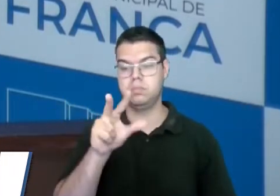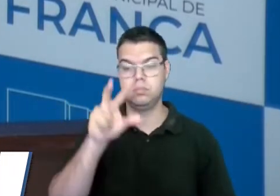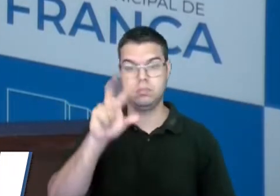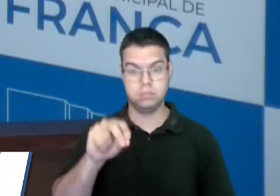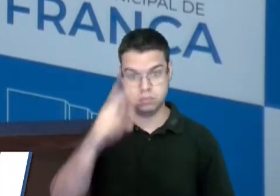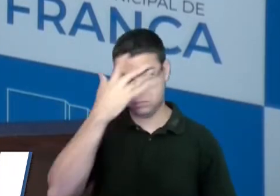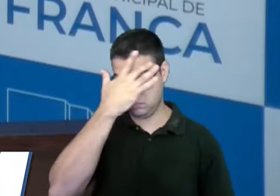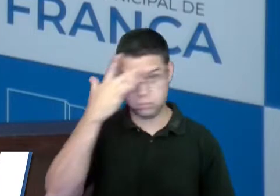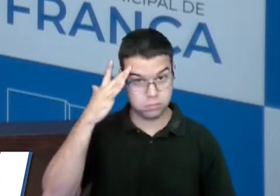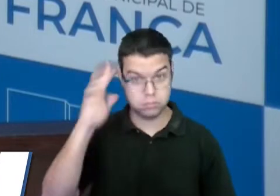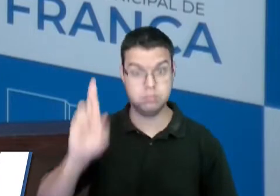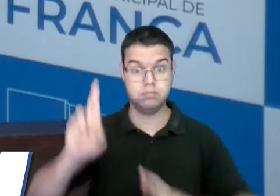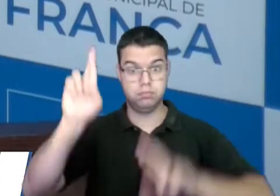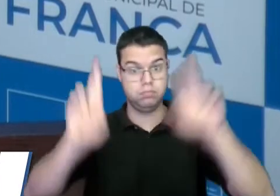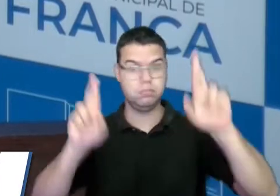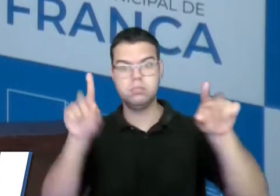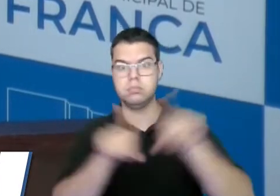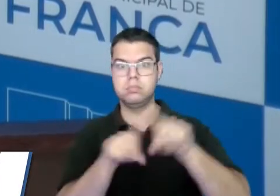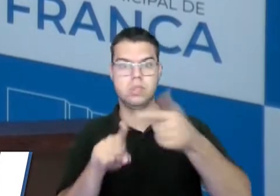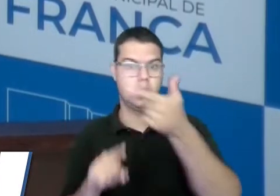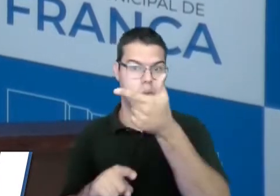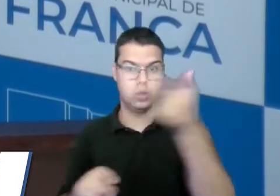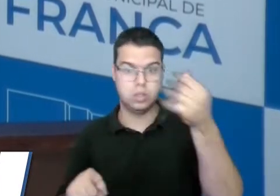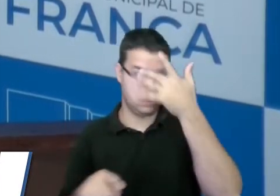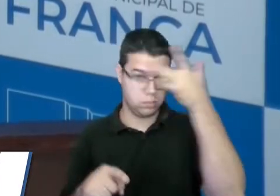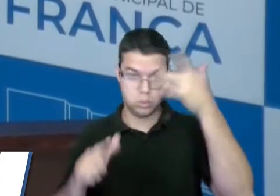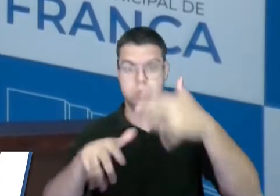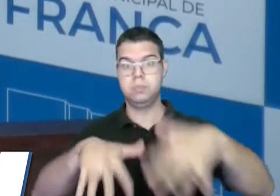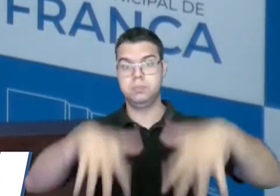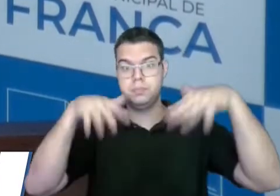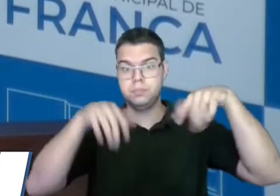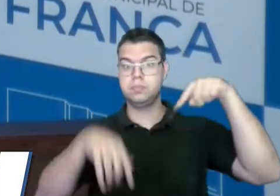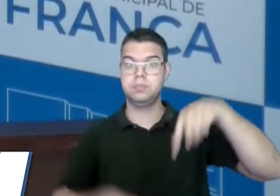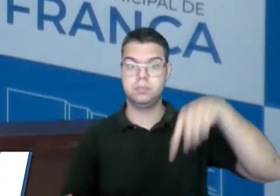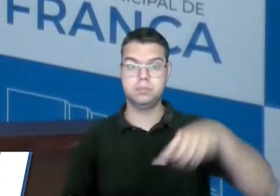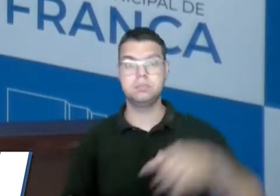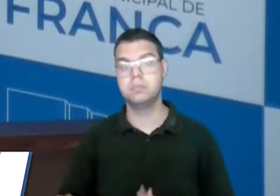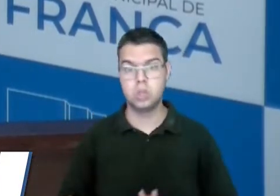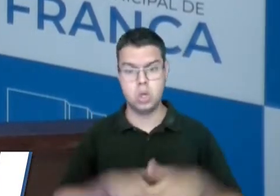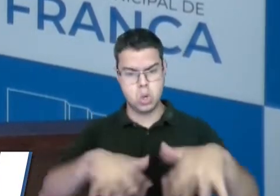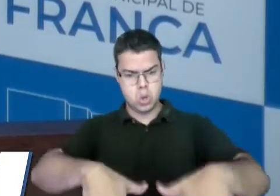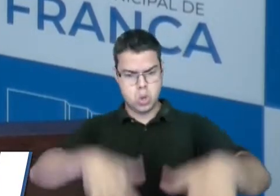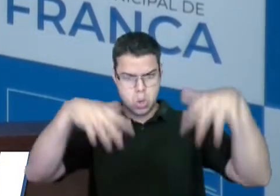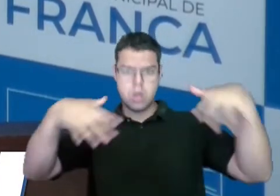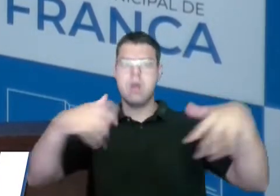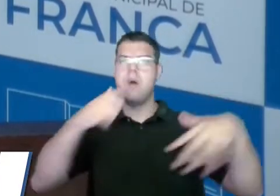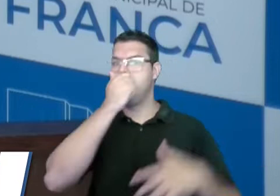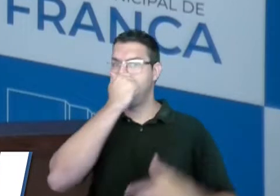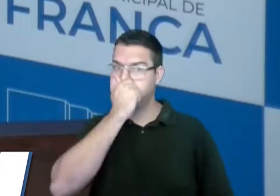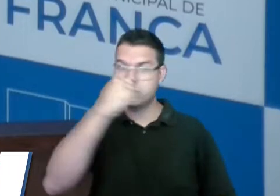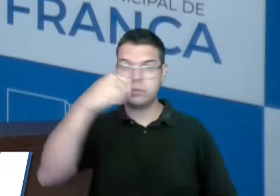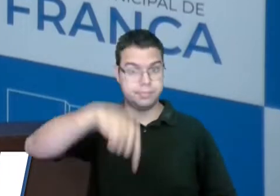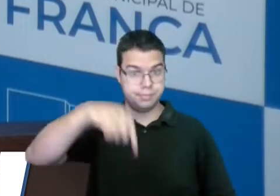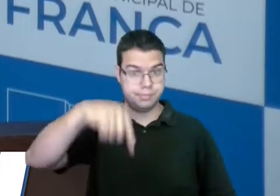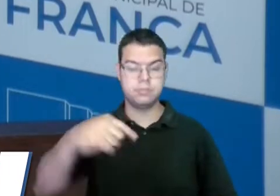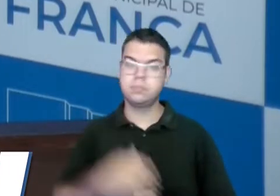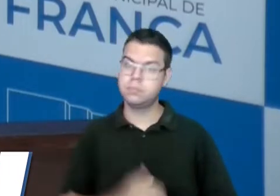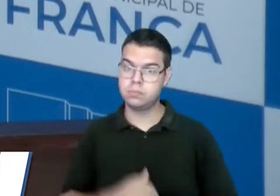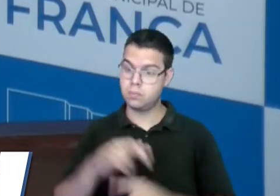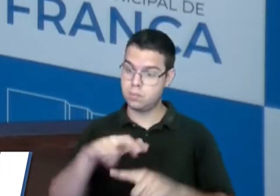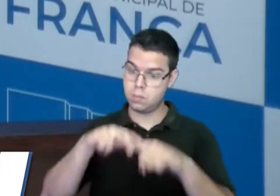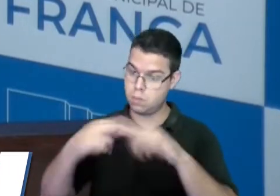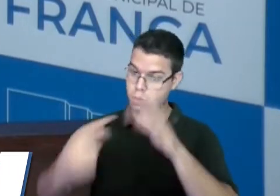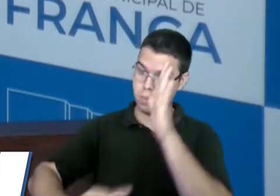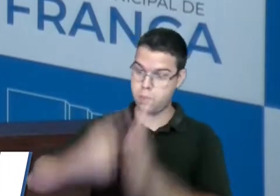200 pessoas que lotaram essa Câmara Municipal. Lotaram essa Câmara Municipal e foi aí a primeira vez que